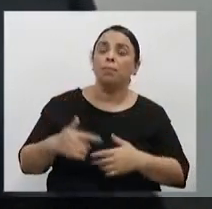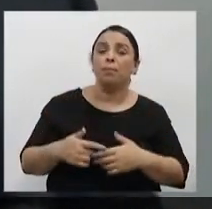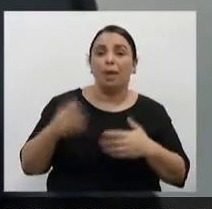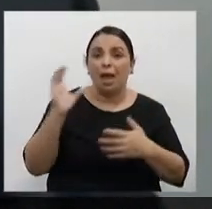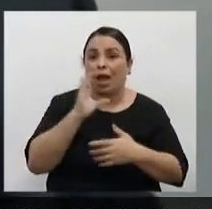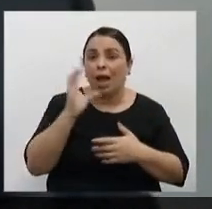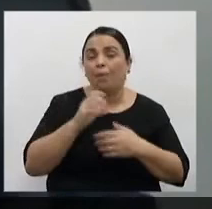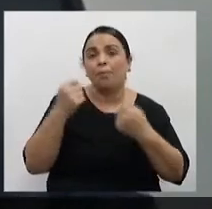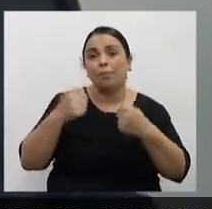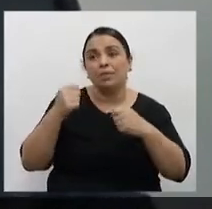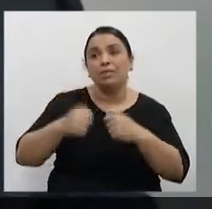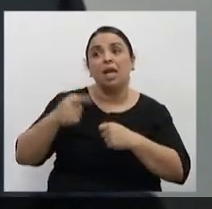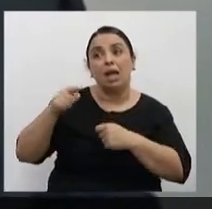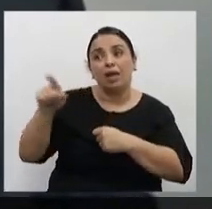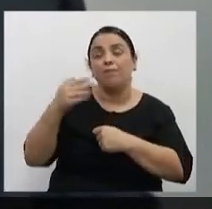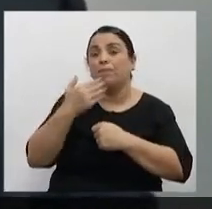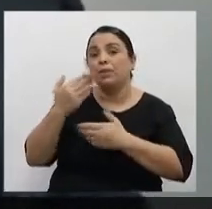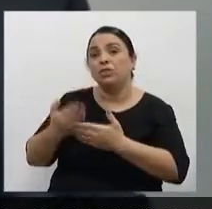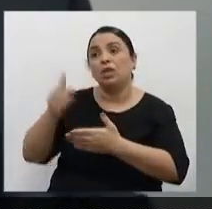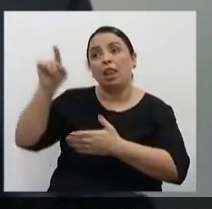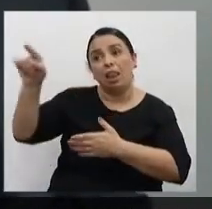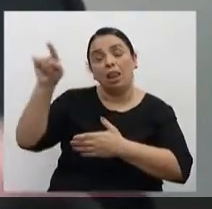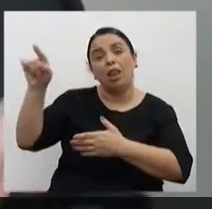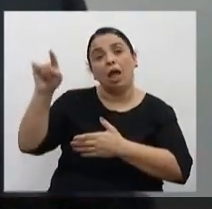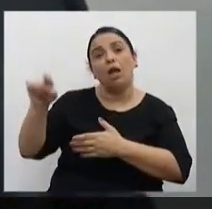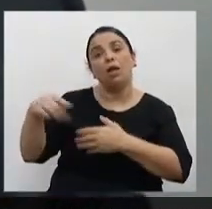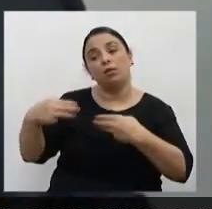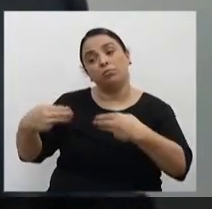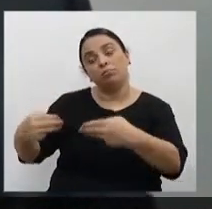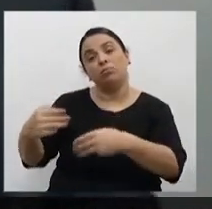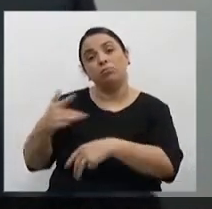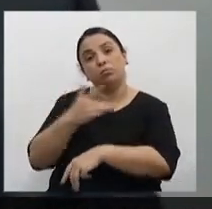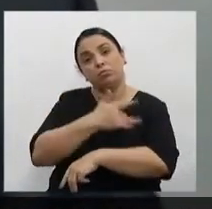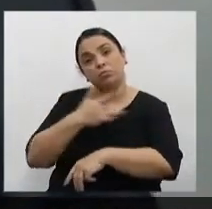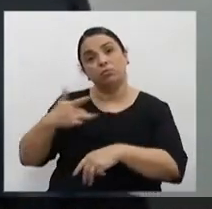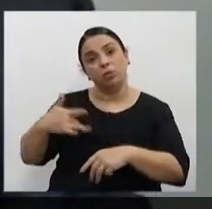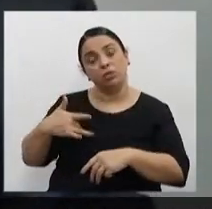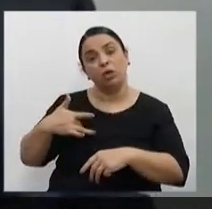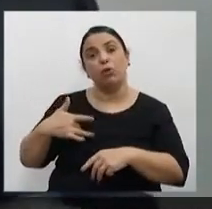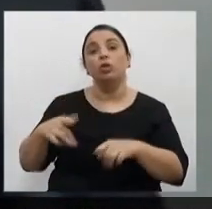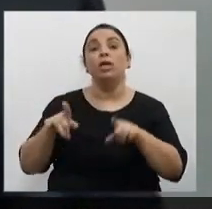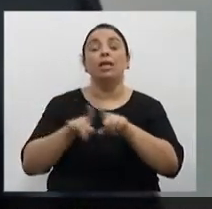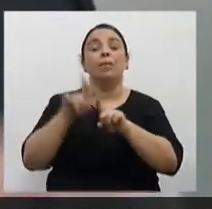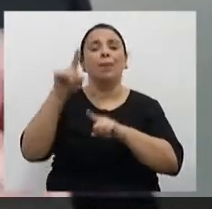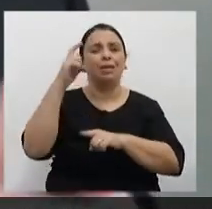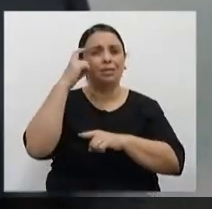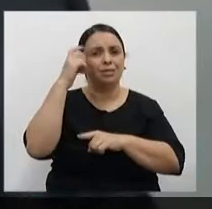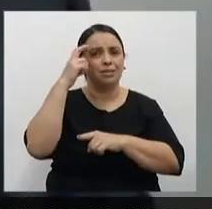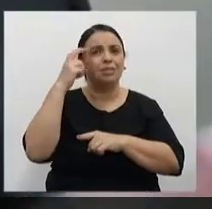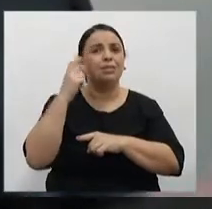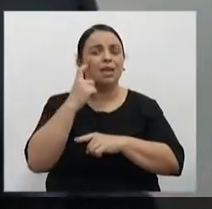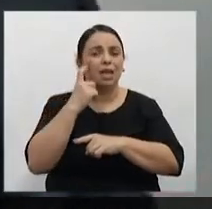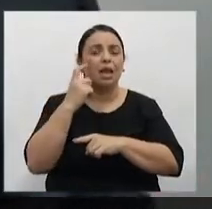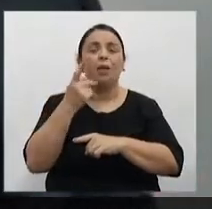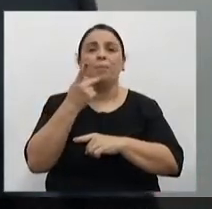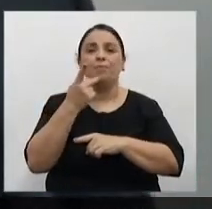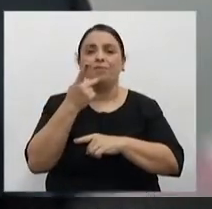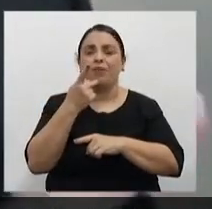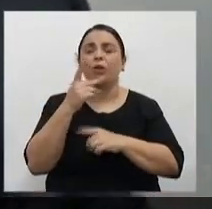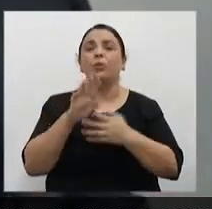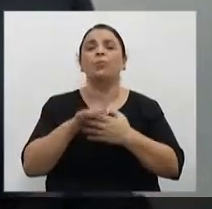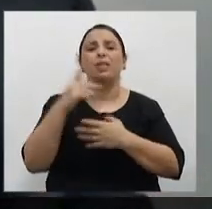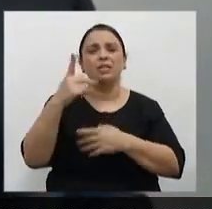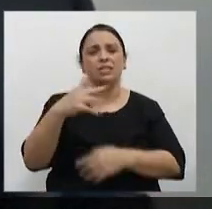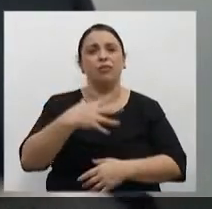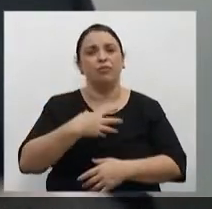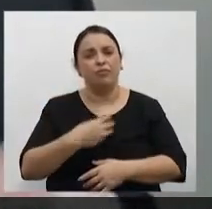da Saúde e para complementar ao que o deputado Zé Guilherme disse com o seu filho, Marcelo